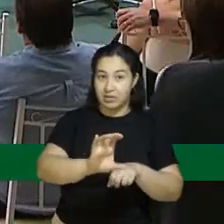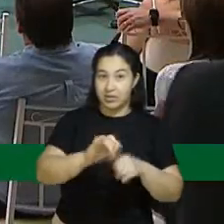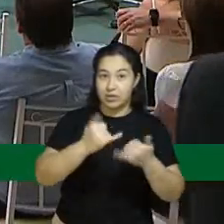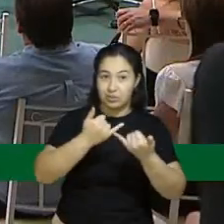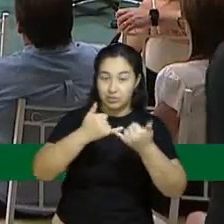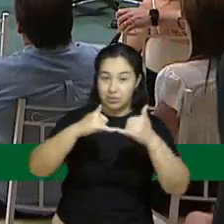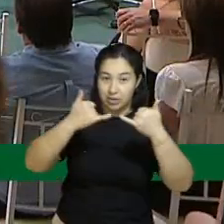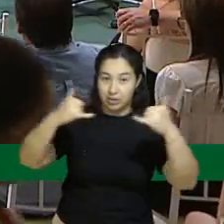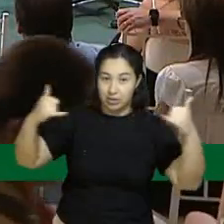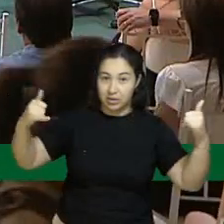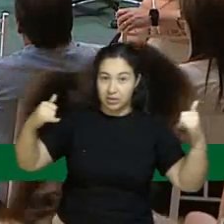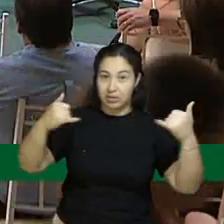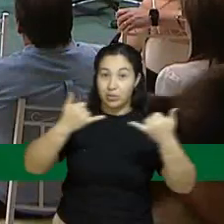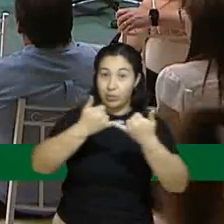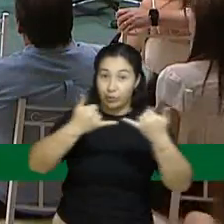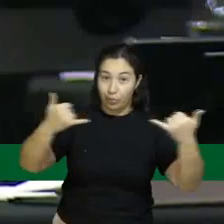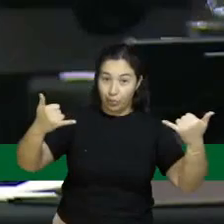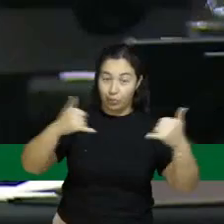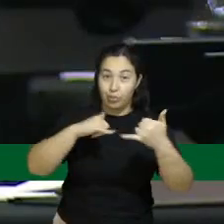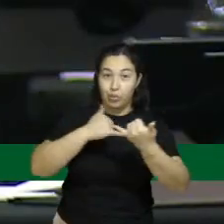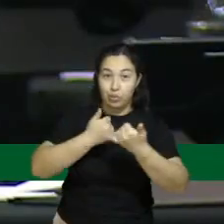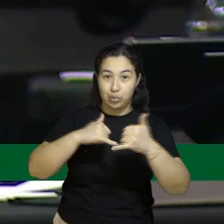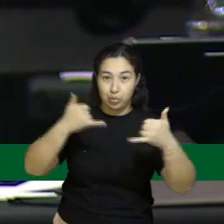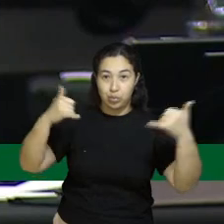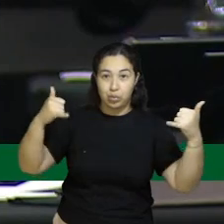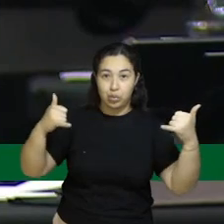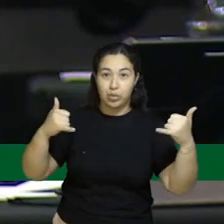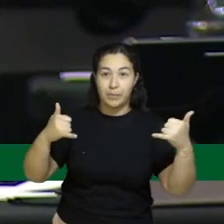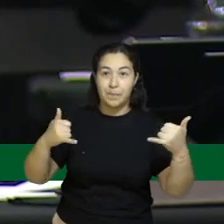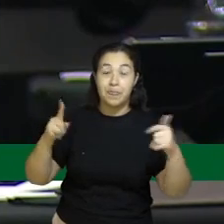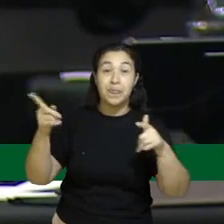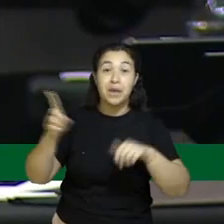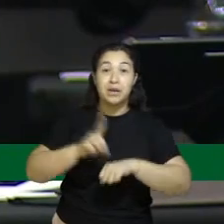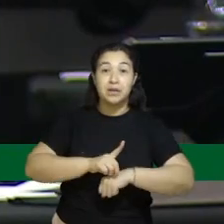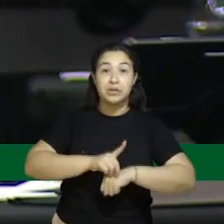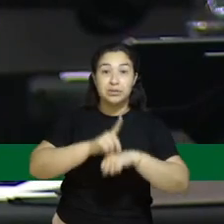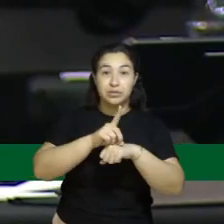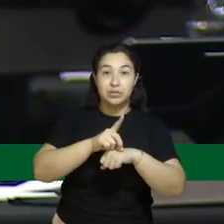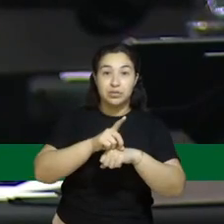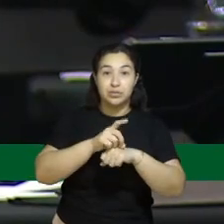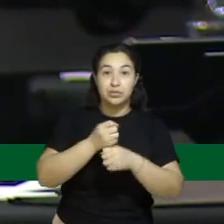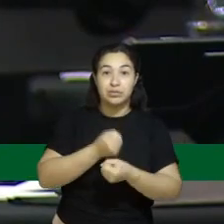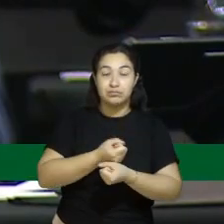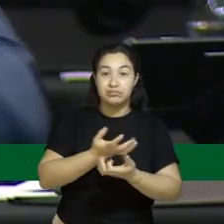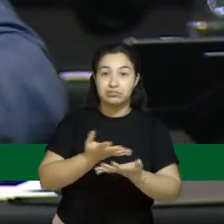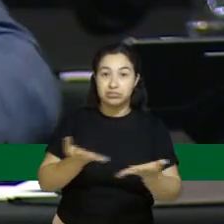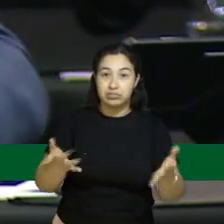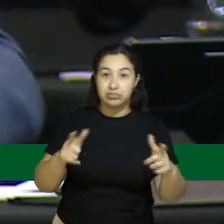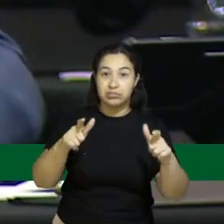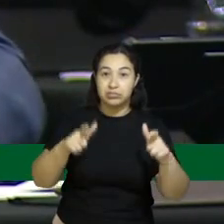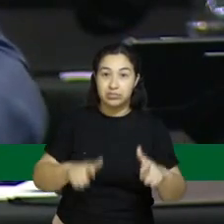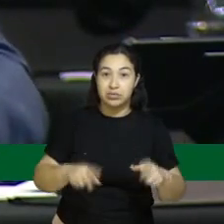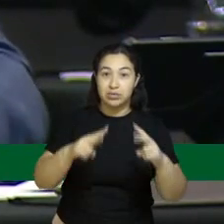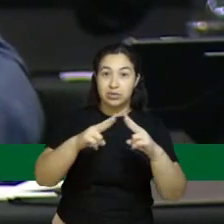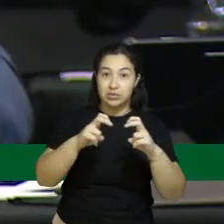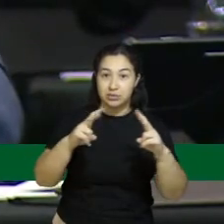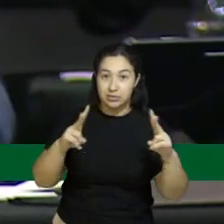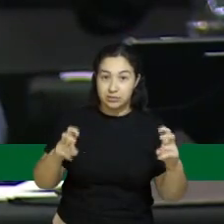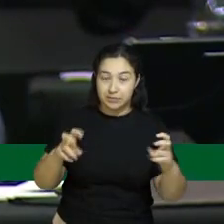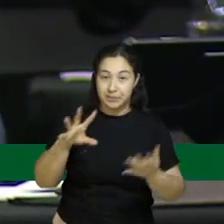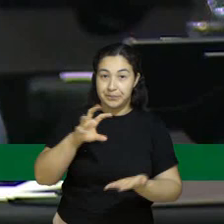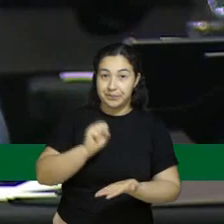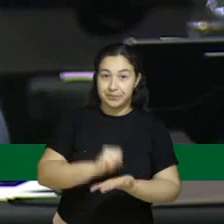2023 a 2026. Quem vai falar é o diretor de distribuição, Cláudio Varela, município de Florianópolis. Registro ainda